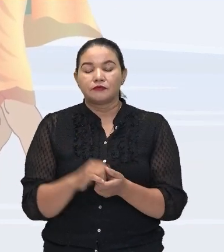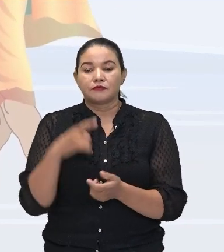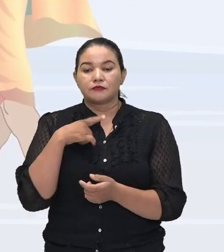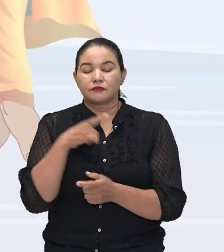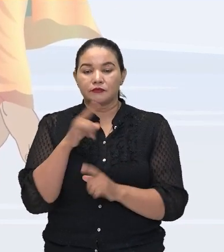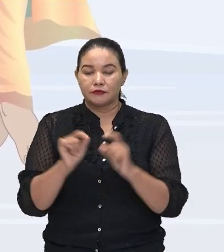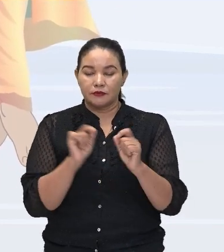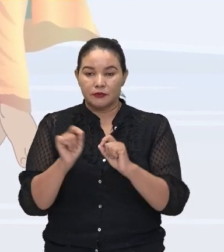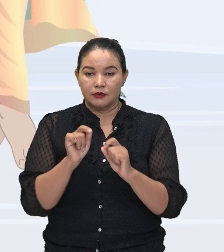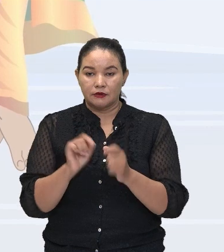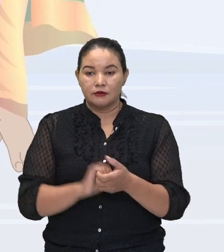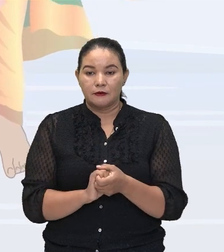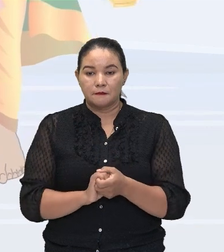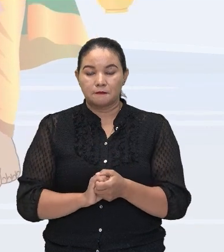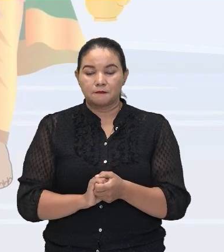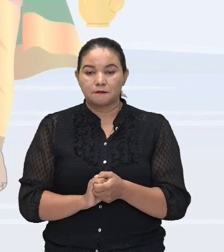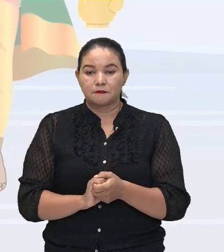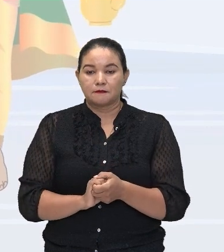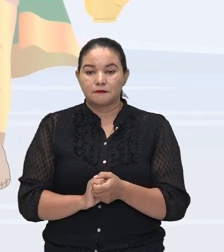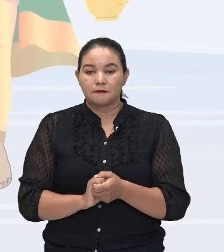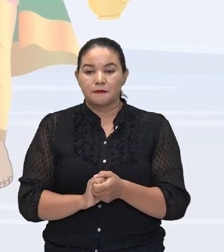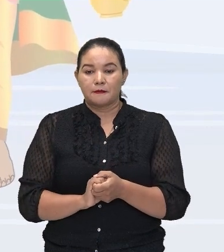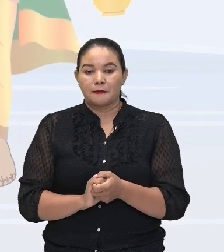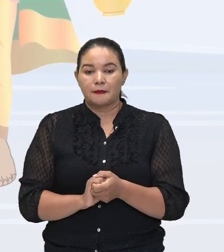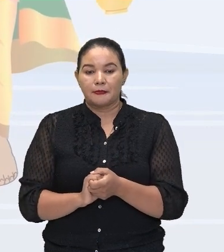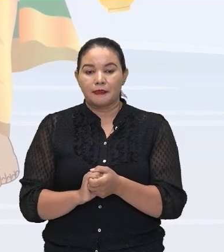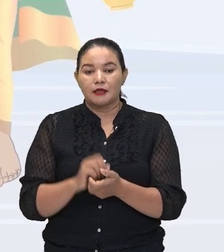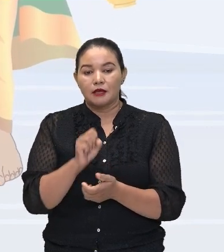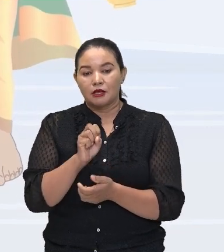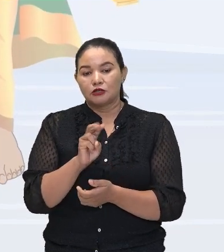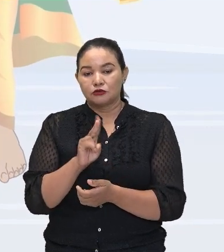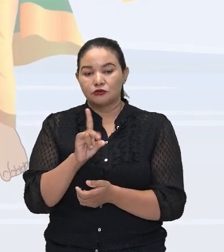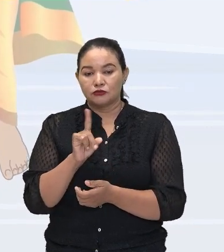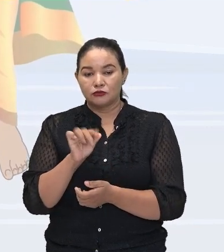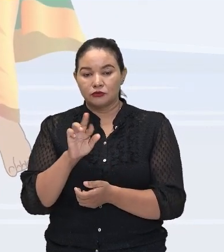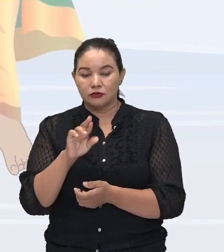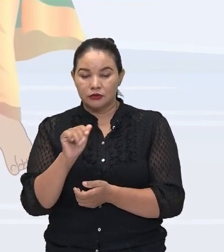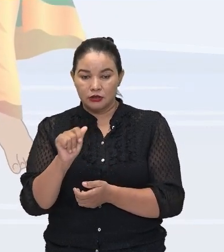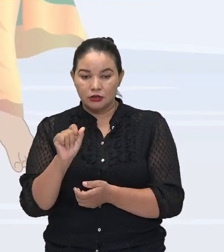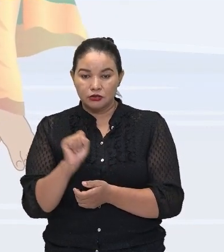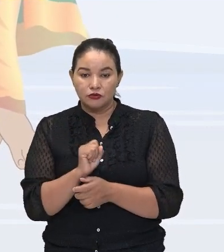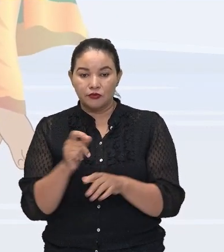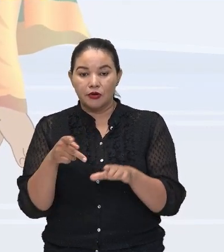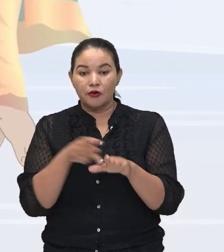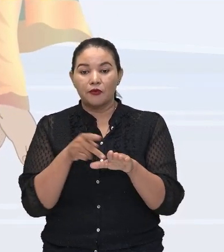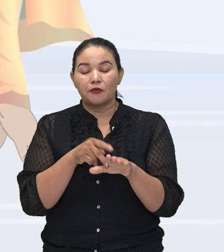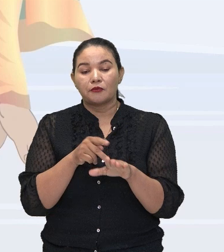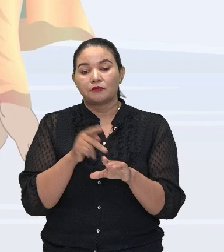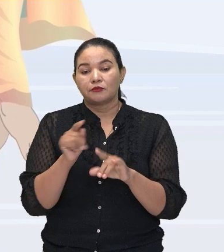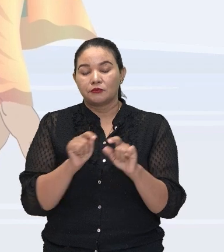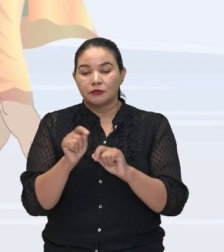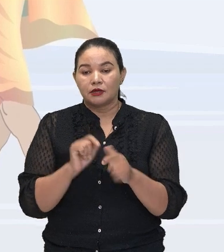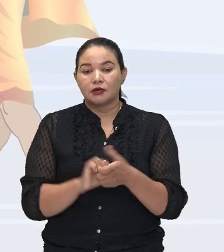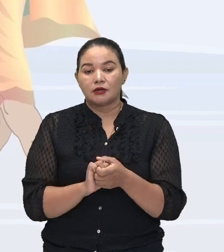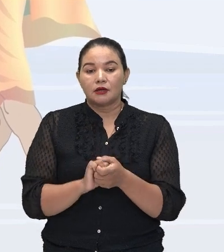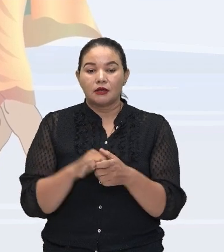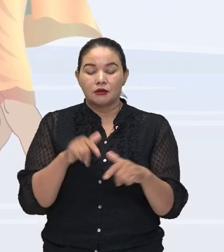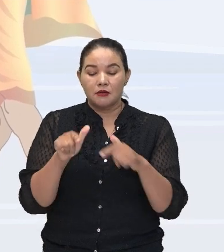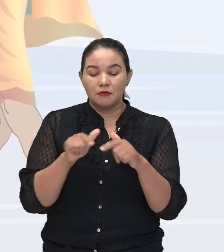temos os Sudras, que são os pés de Brahma, são os operários, os lavradores,